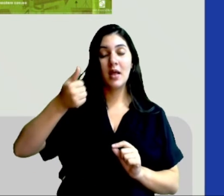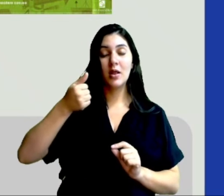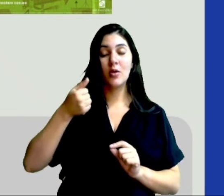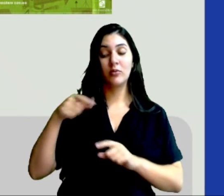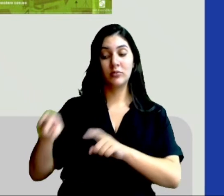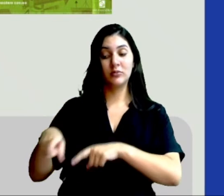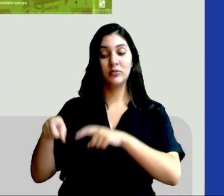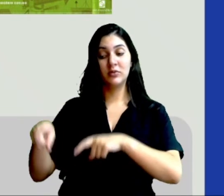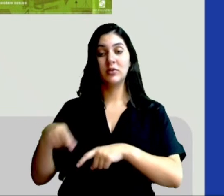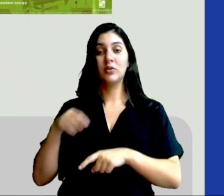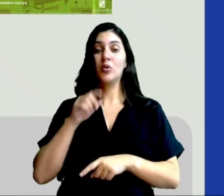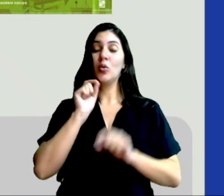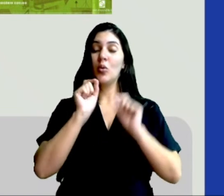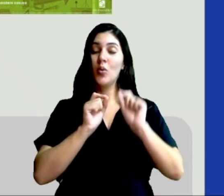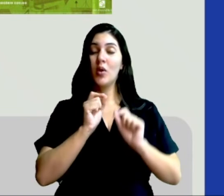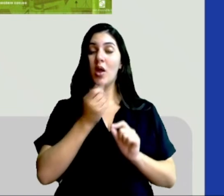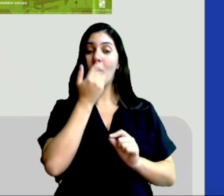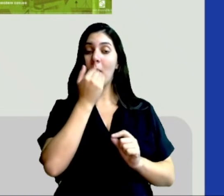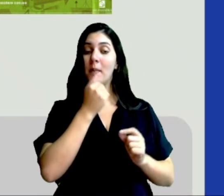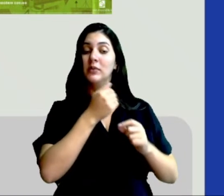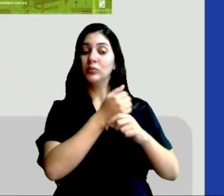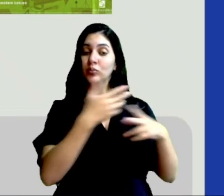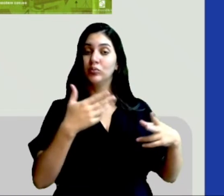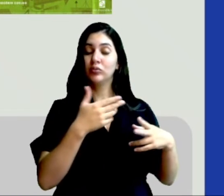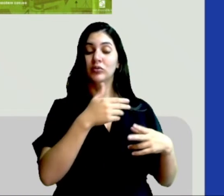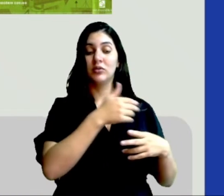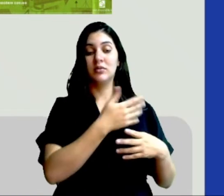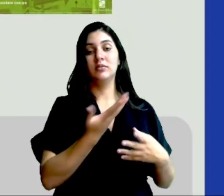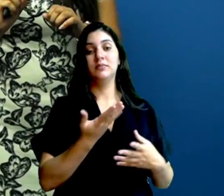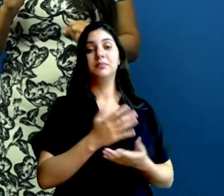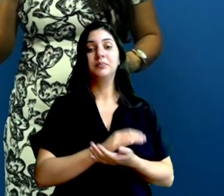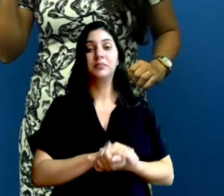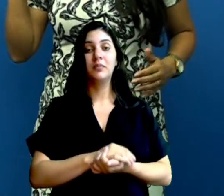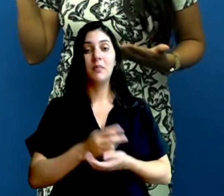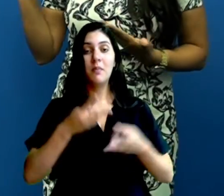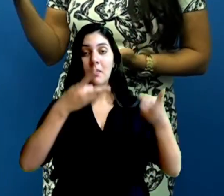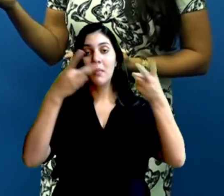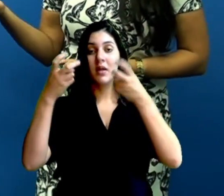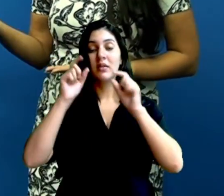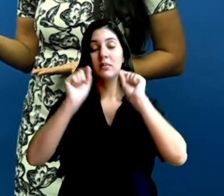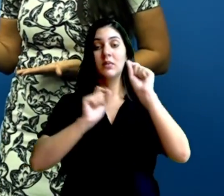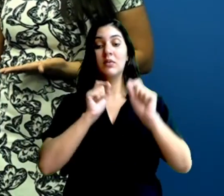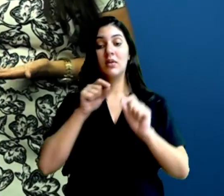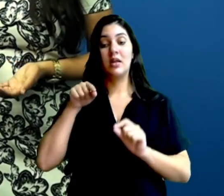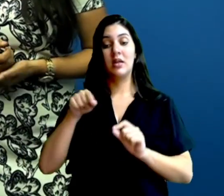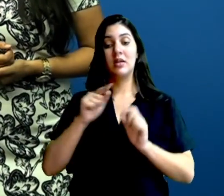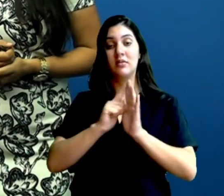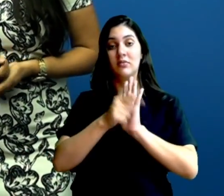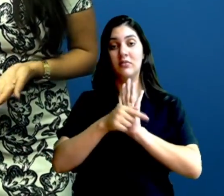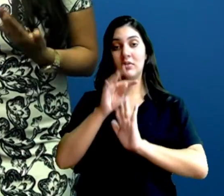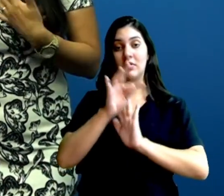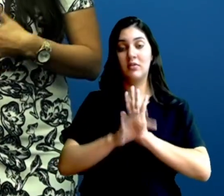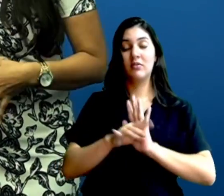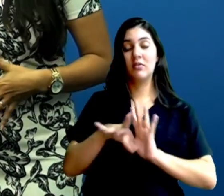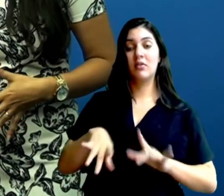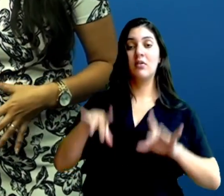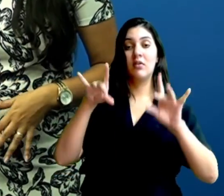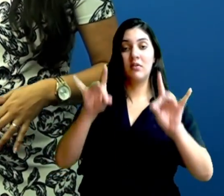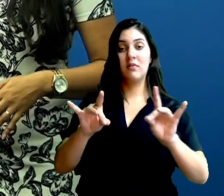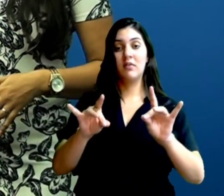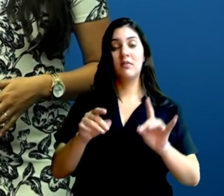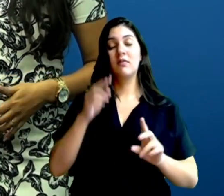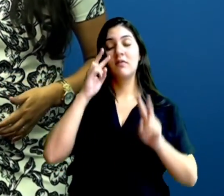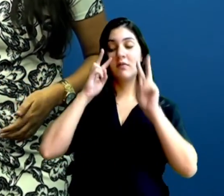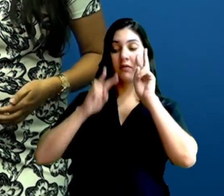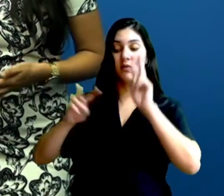gordo na boca do gato." Então, percebemos aí, que esse gênero textual é uma fábula, porque como nós